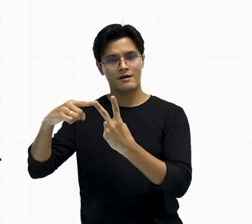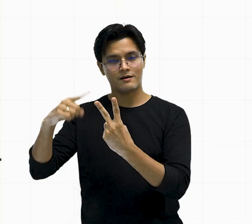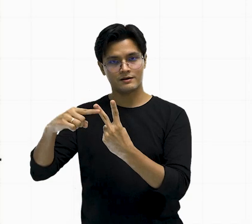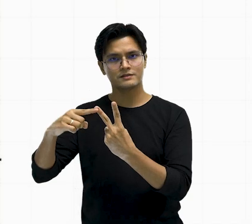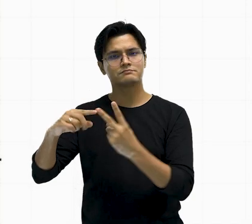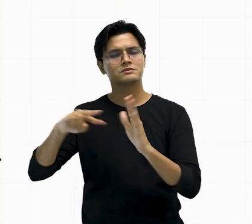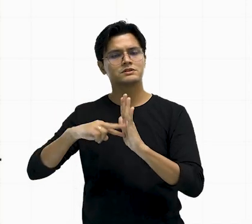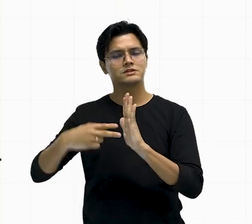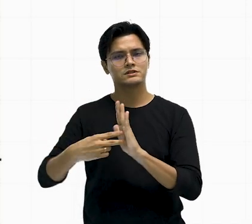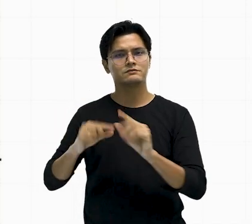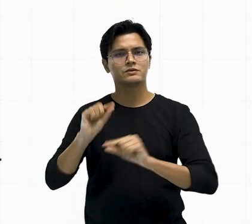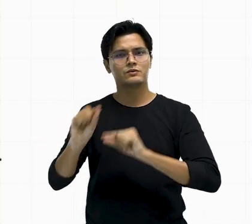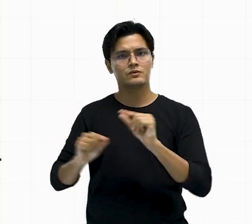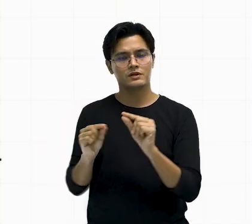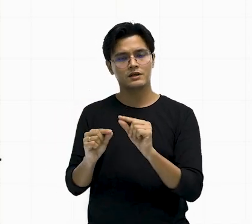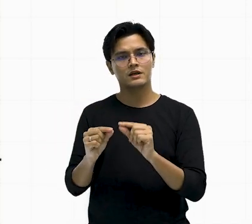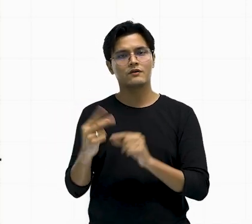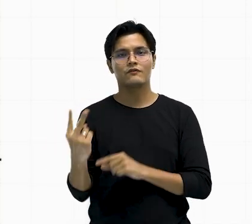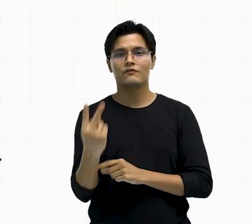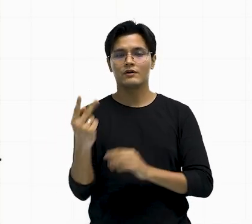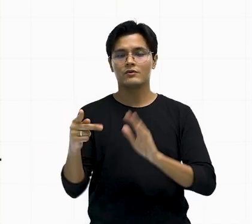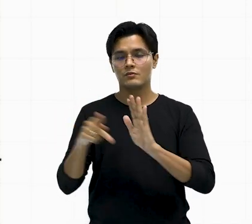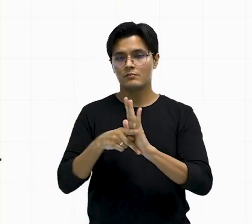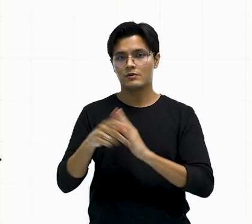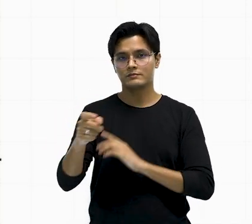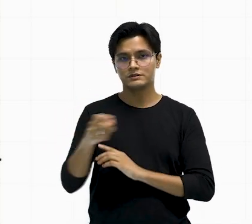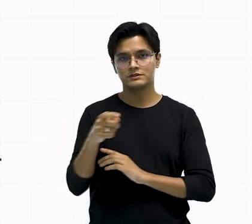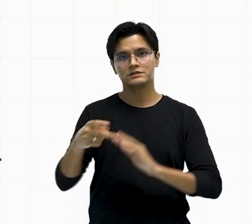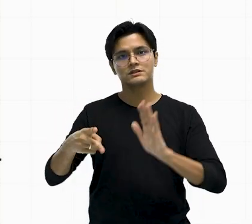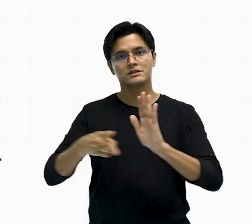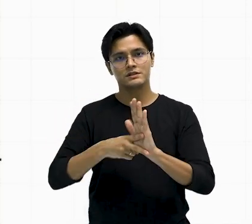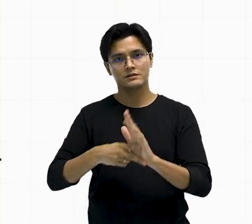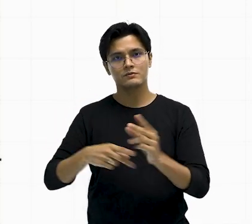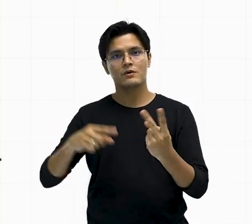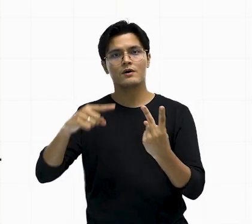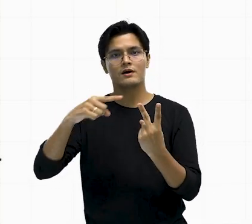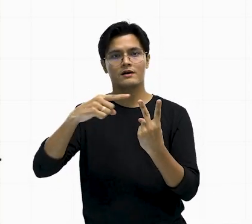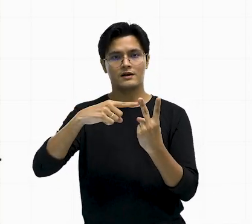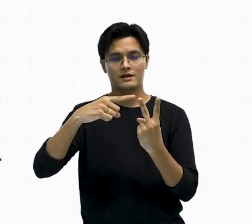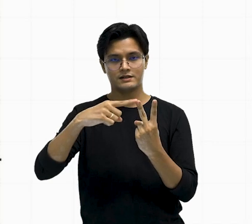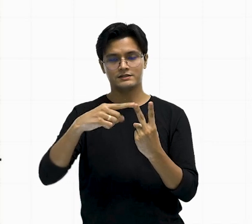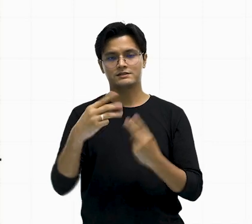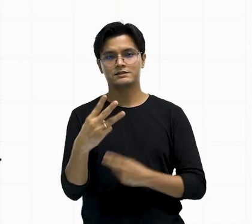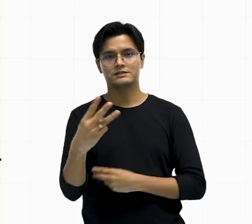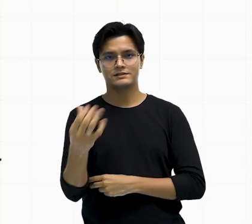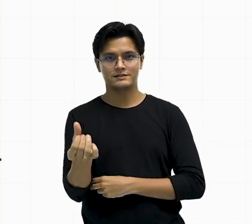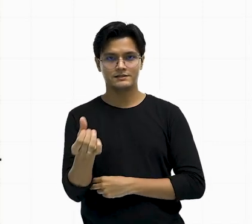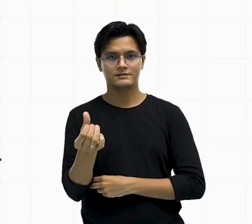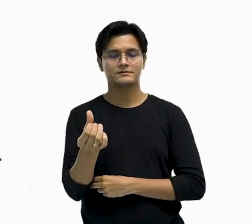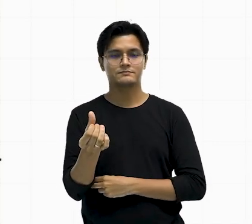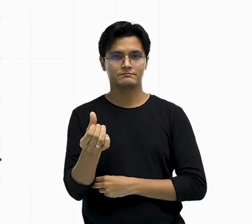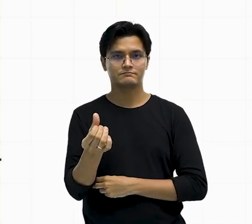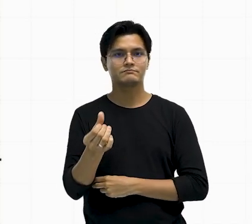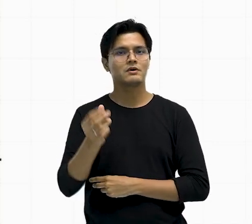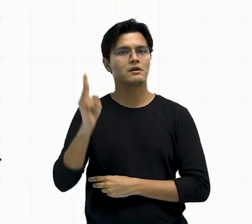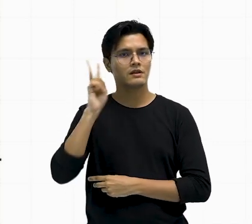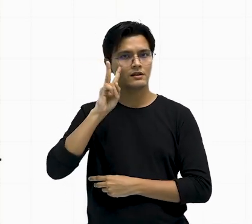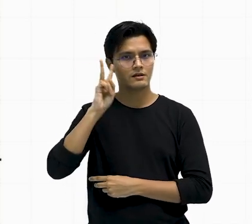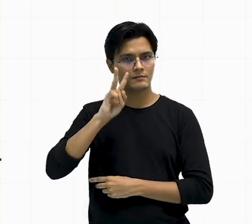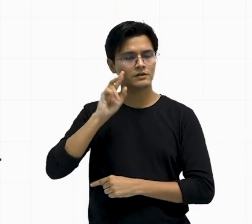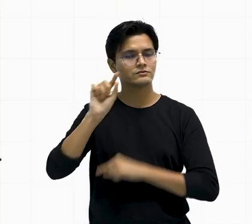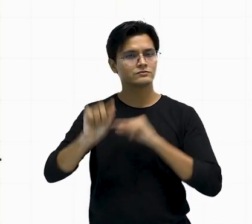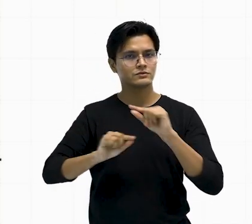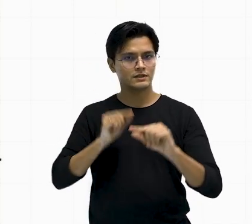seja, o valor de x é igual a raiz quadrada de 36. Lembrando aqui o